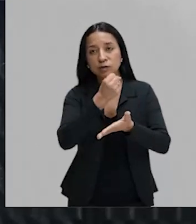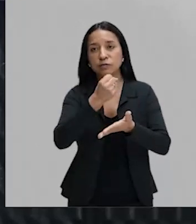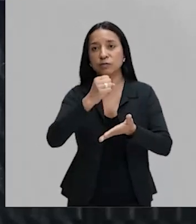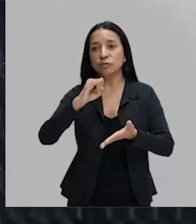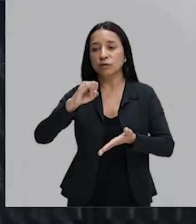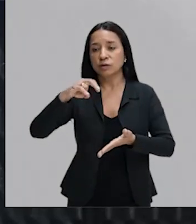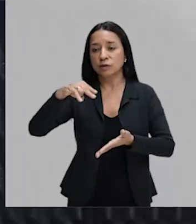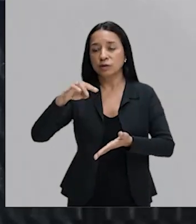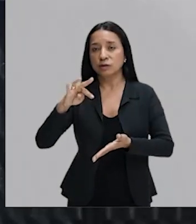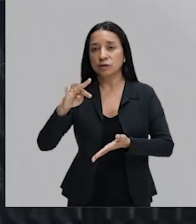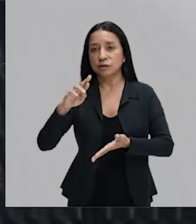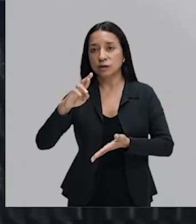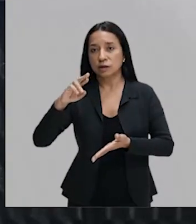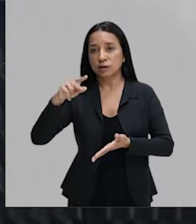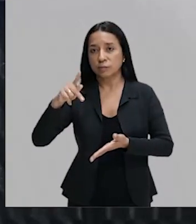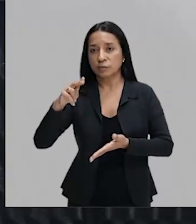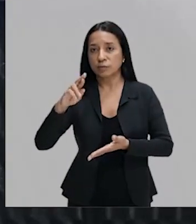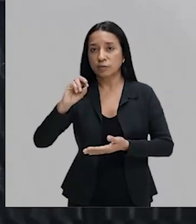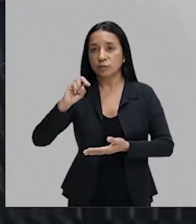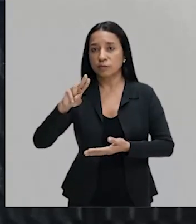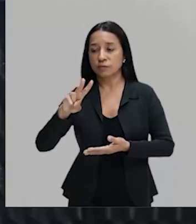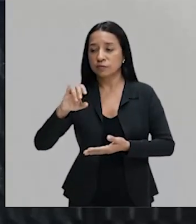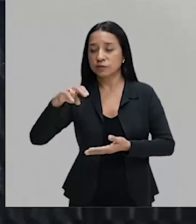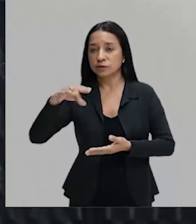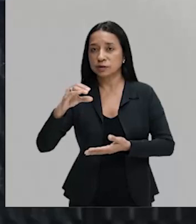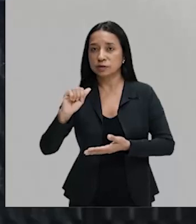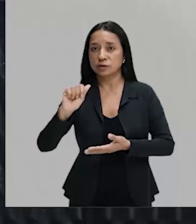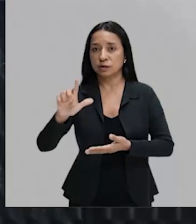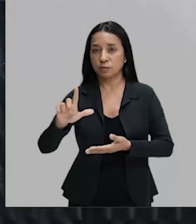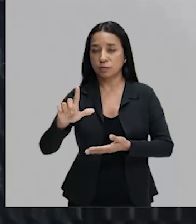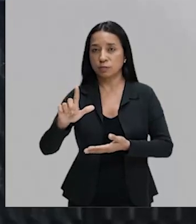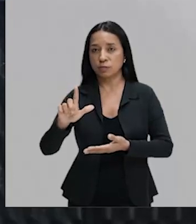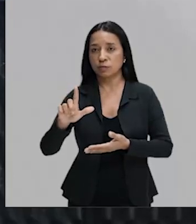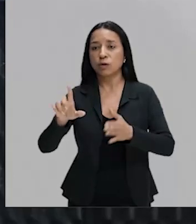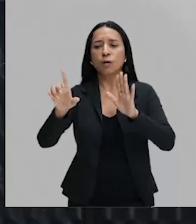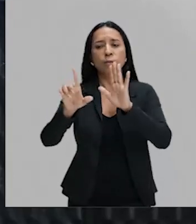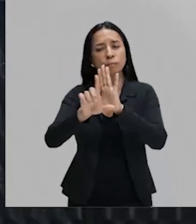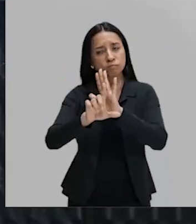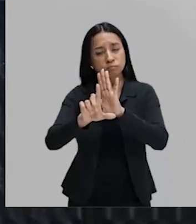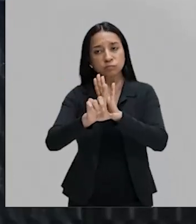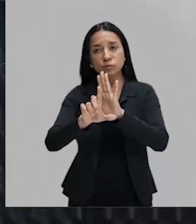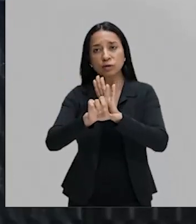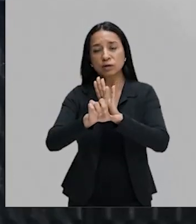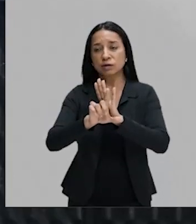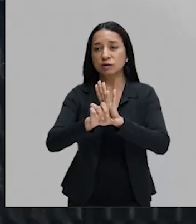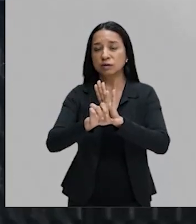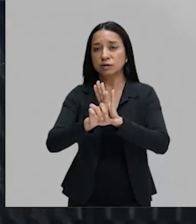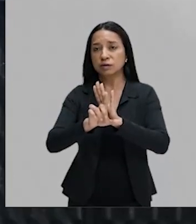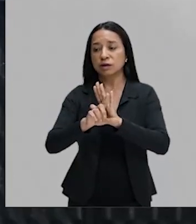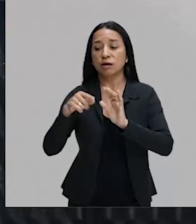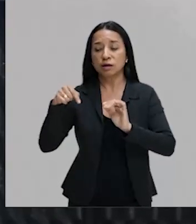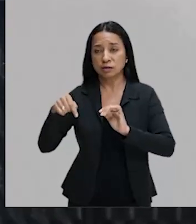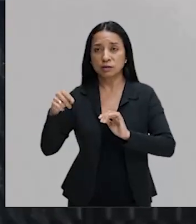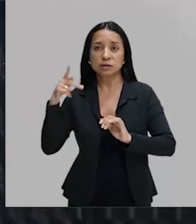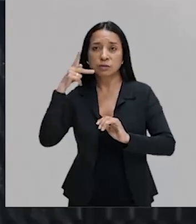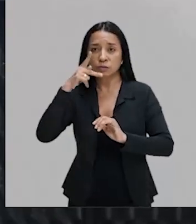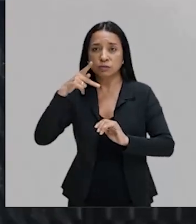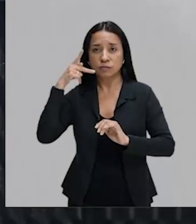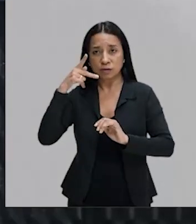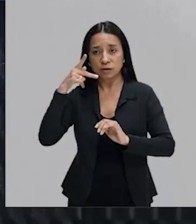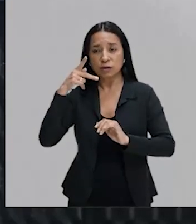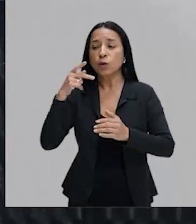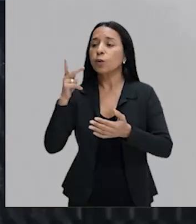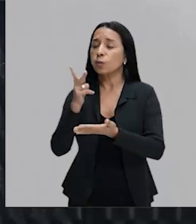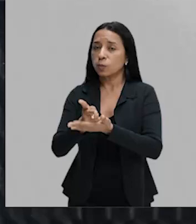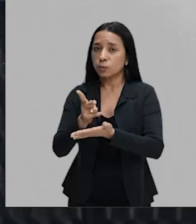do tráfico negreiro internacional, com a Lei Eusébio de Queiroz, em 1850, o Vale do Paraíba ainda